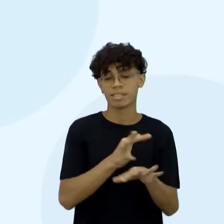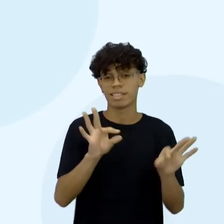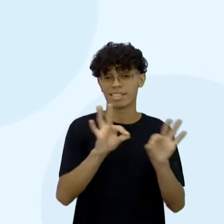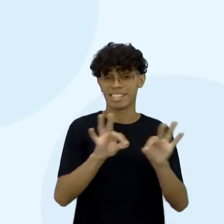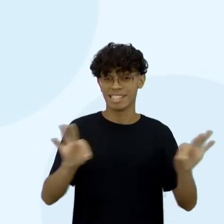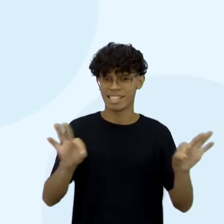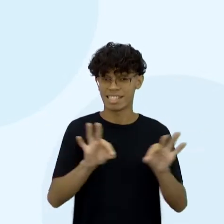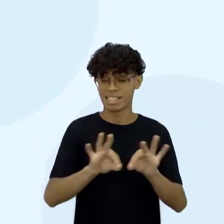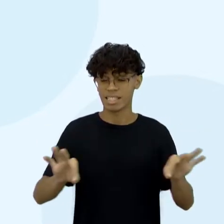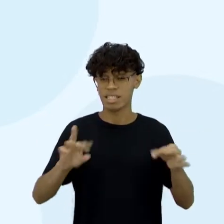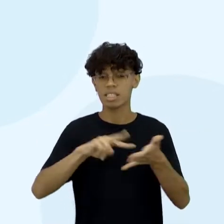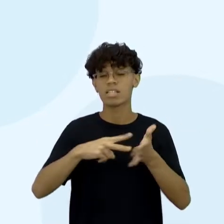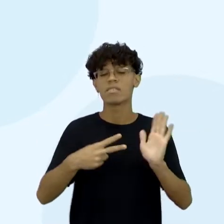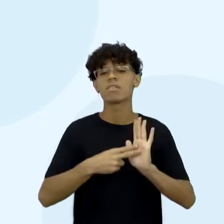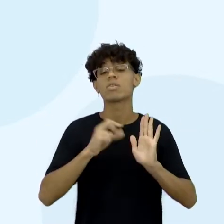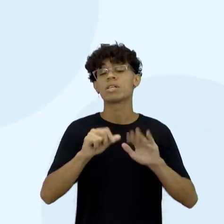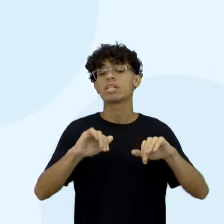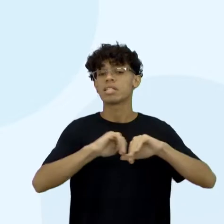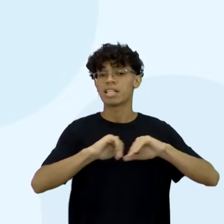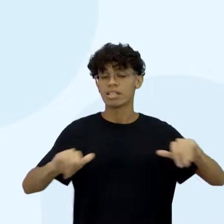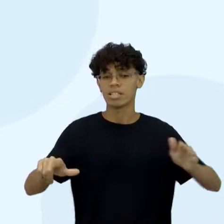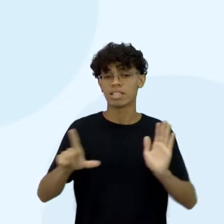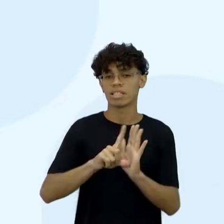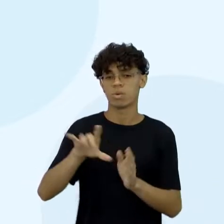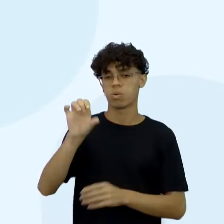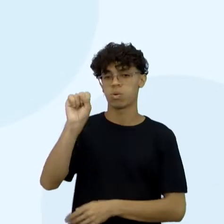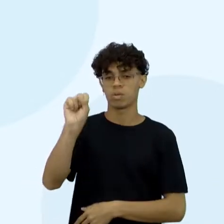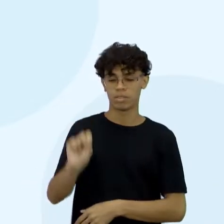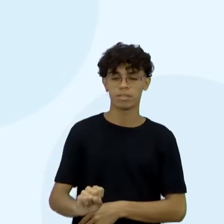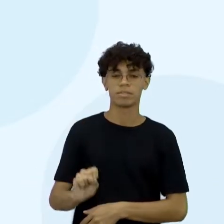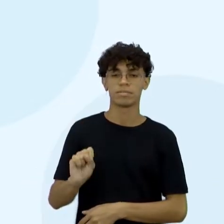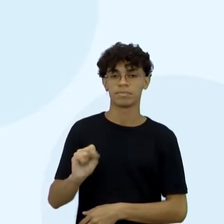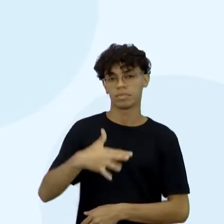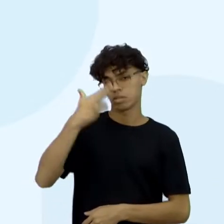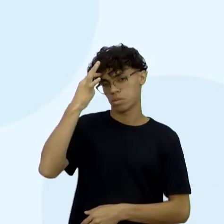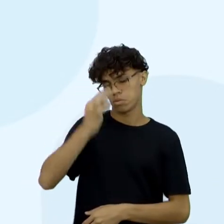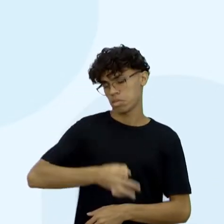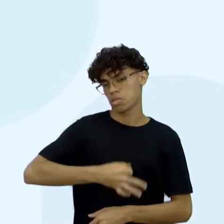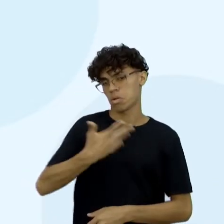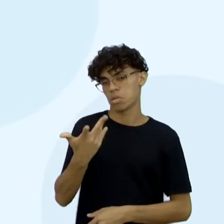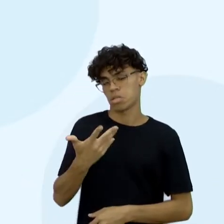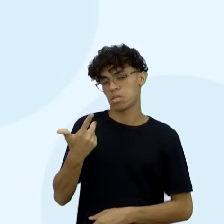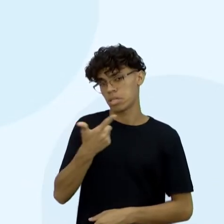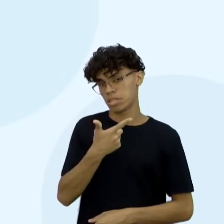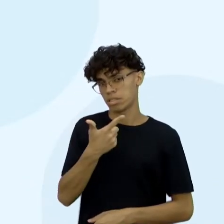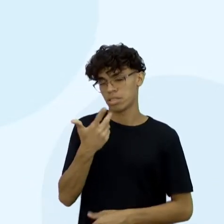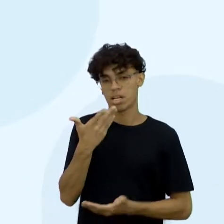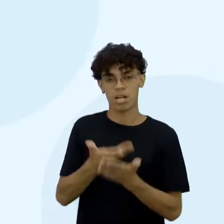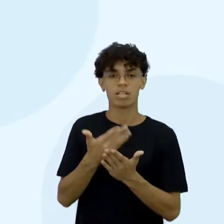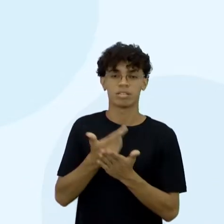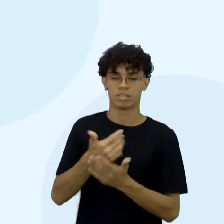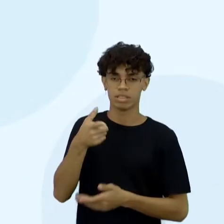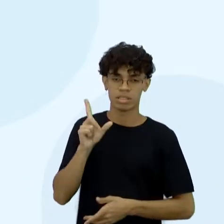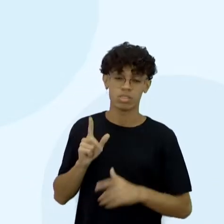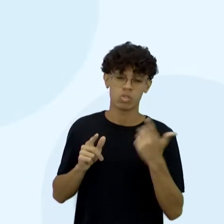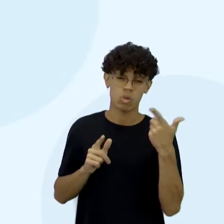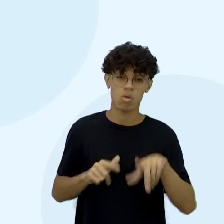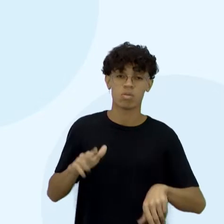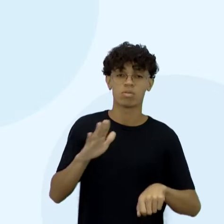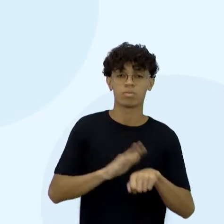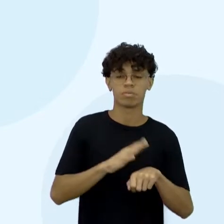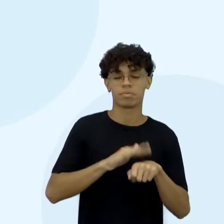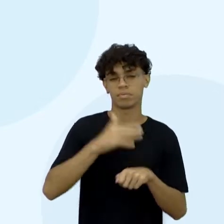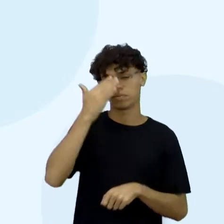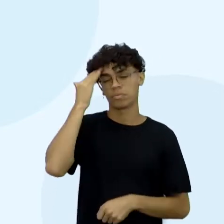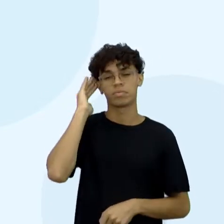S. Então a gente fez essa conclusão da aula passada, fazendo essa... Vou até fazer de novo aqui para vocês, ó. A gente